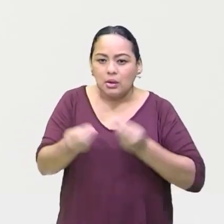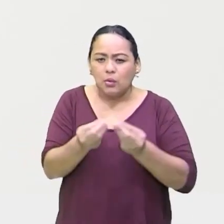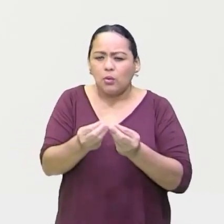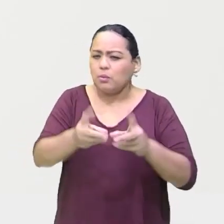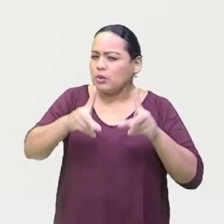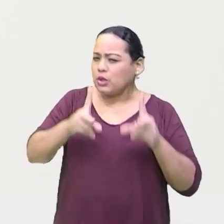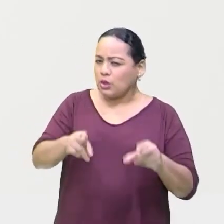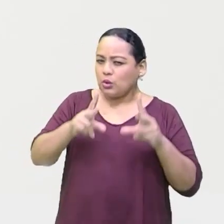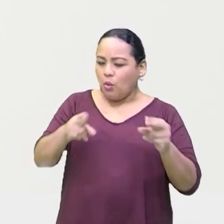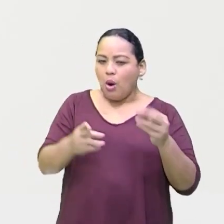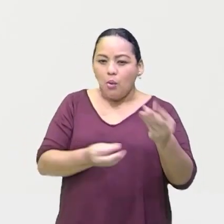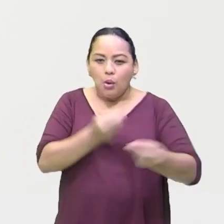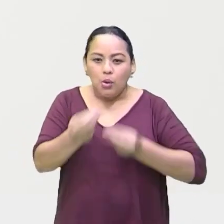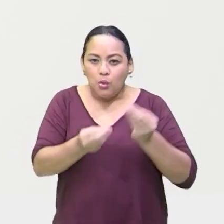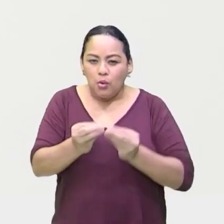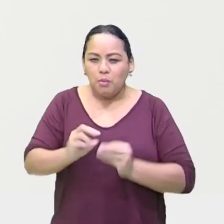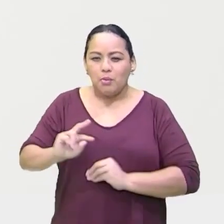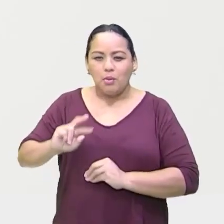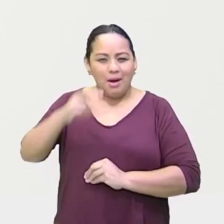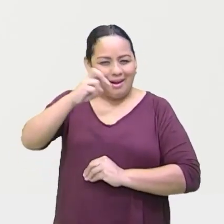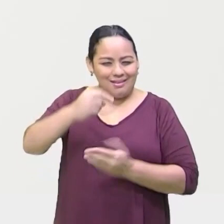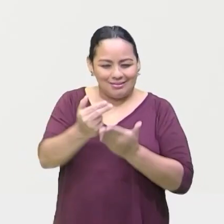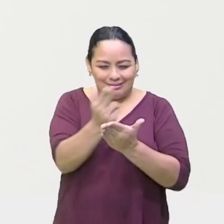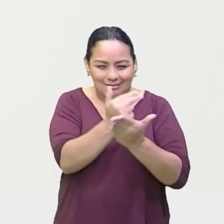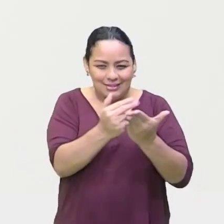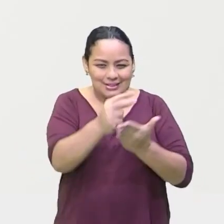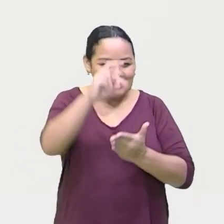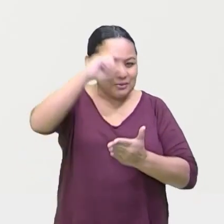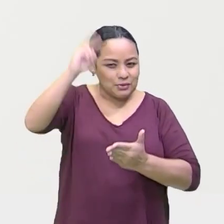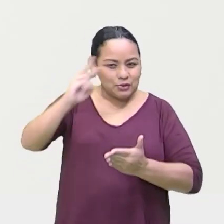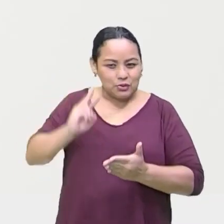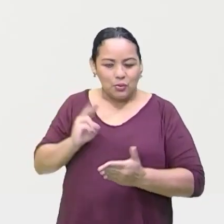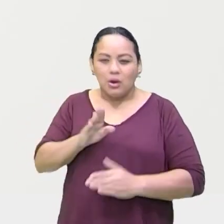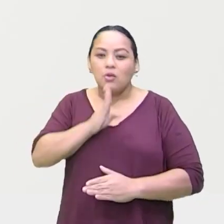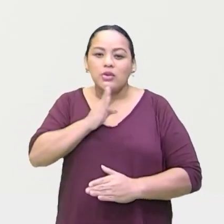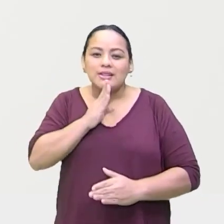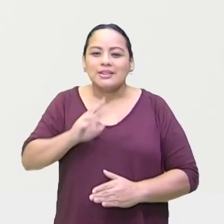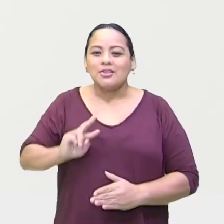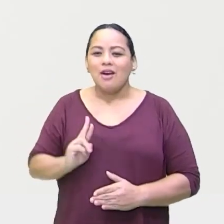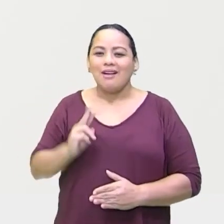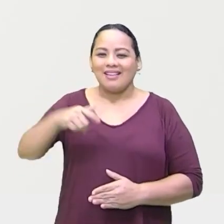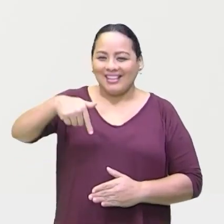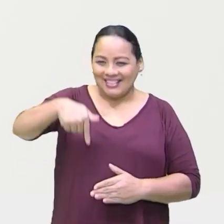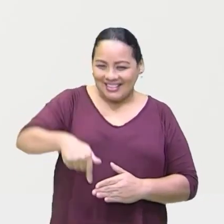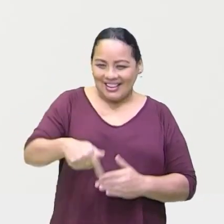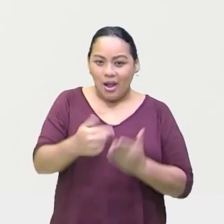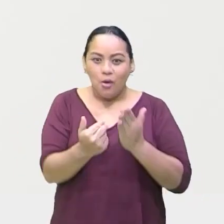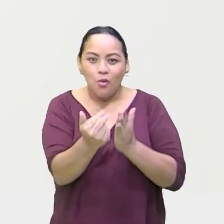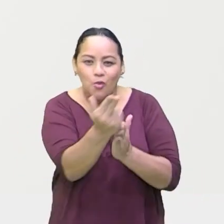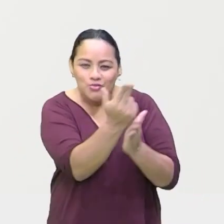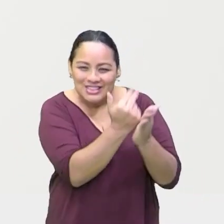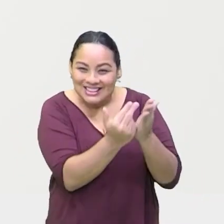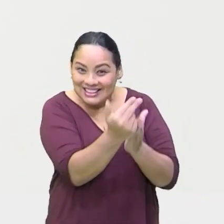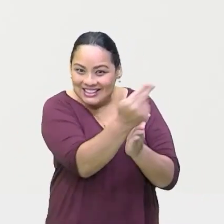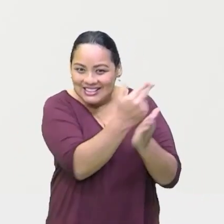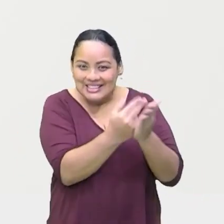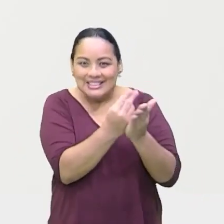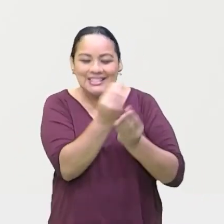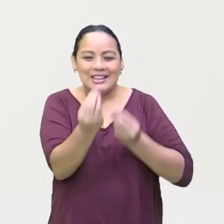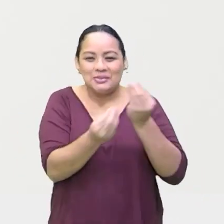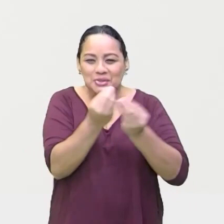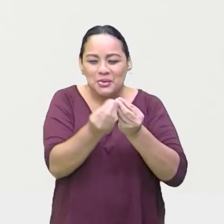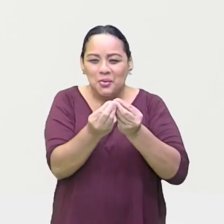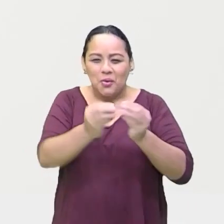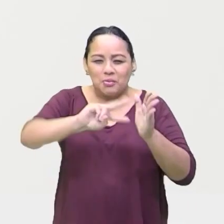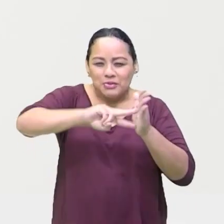a mesma forma do HQ, né, das histórias em quadrinhos, com desenhos que ilustram e dão sentido